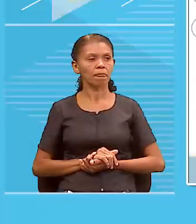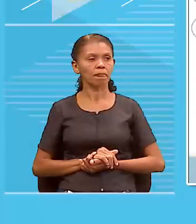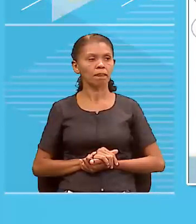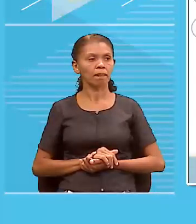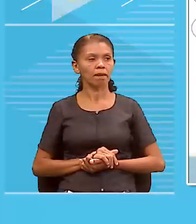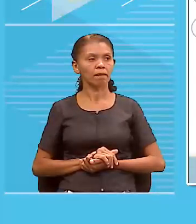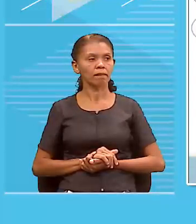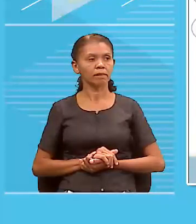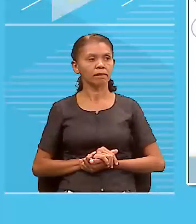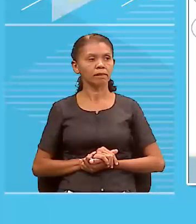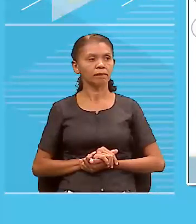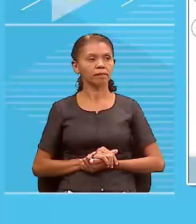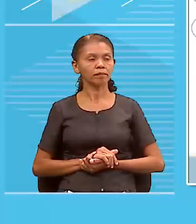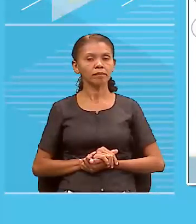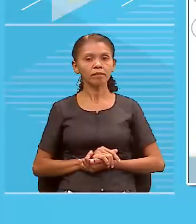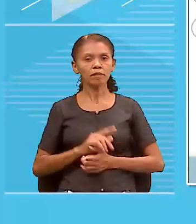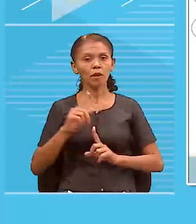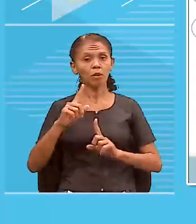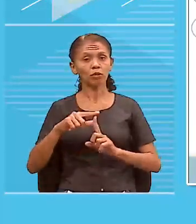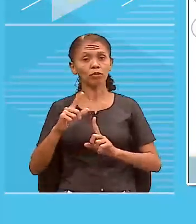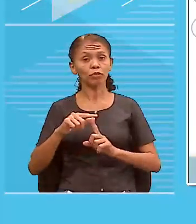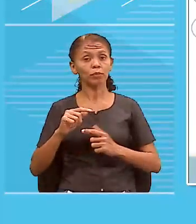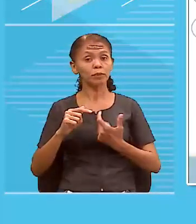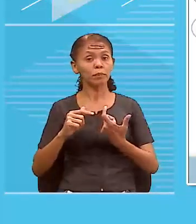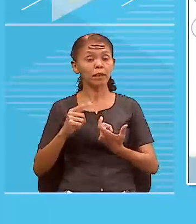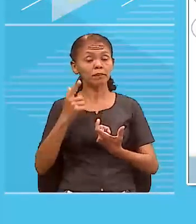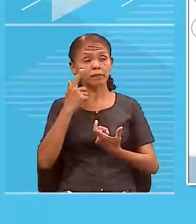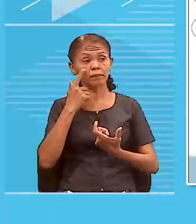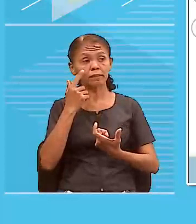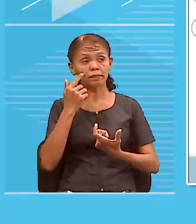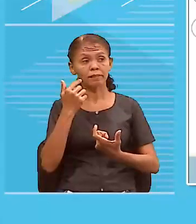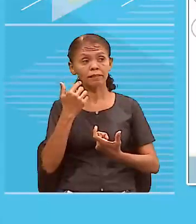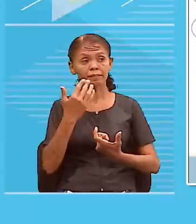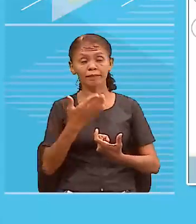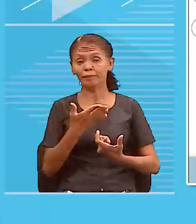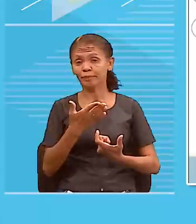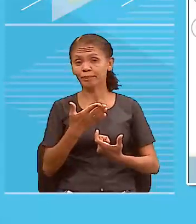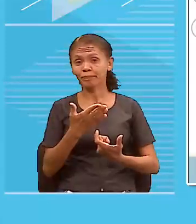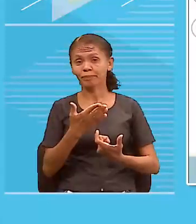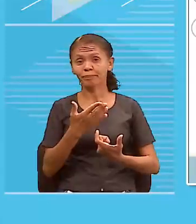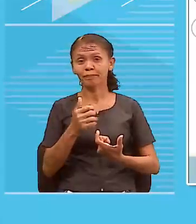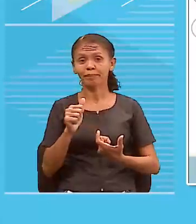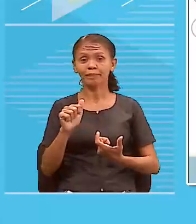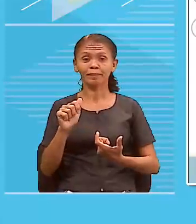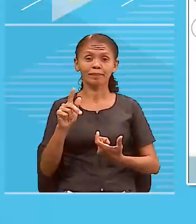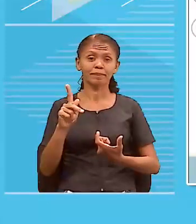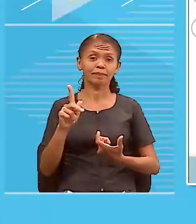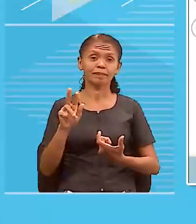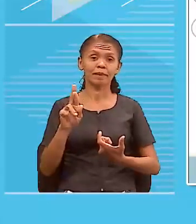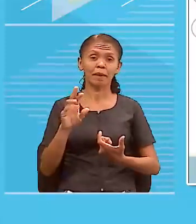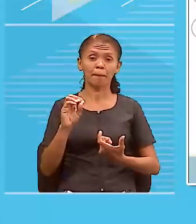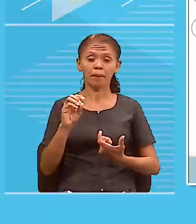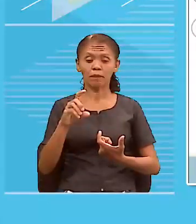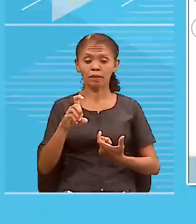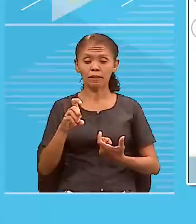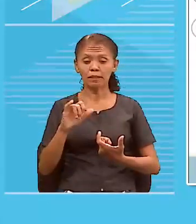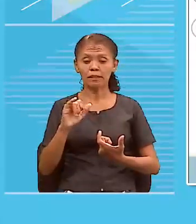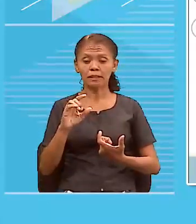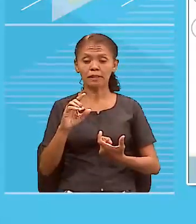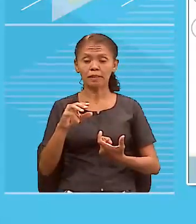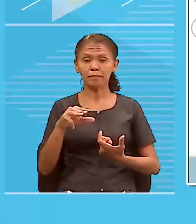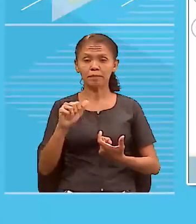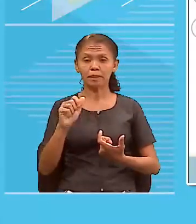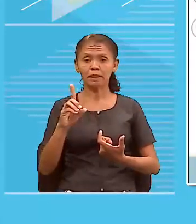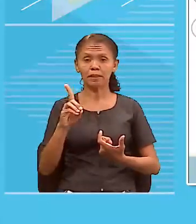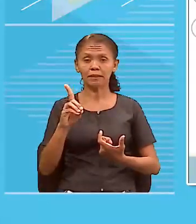aproximadamente quase da hora só aí eu posso ter no texto dizendo que